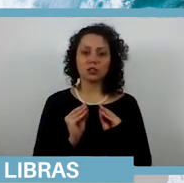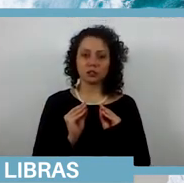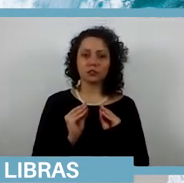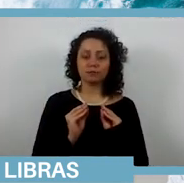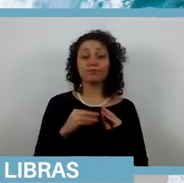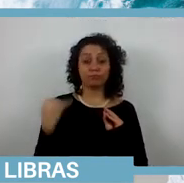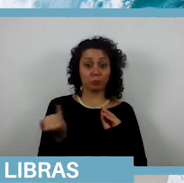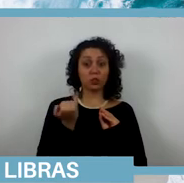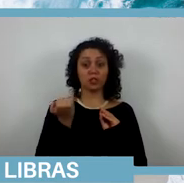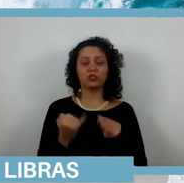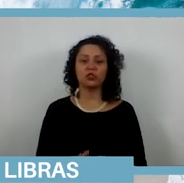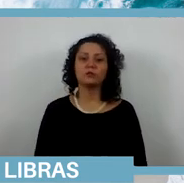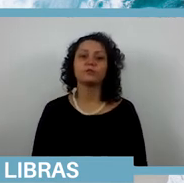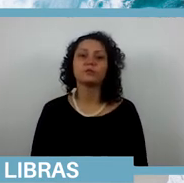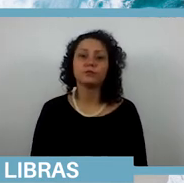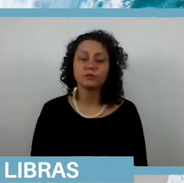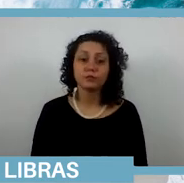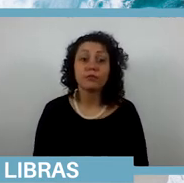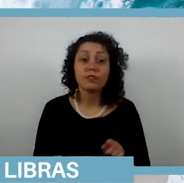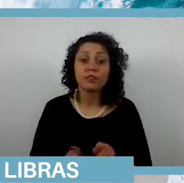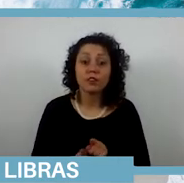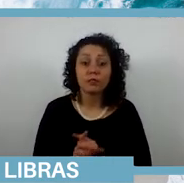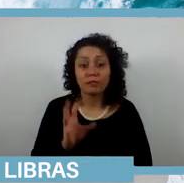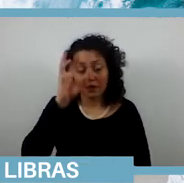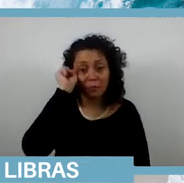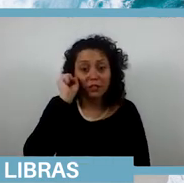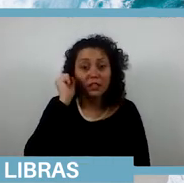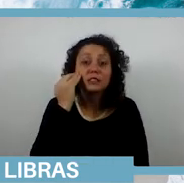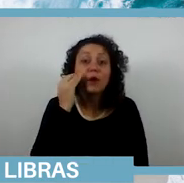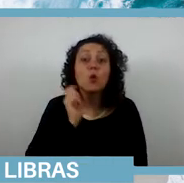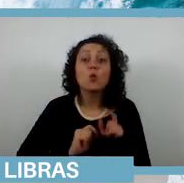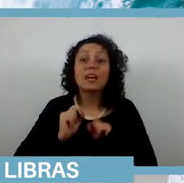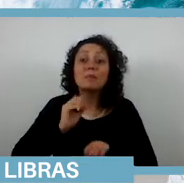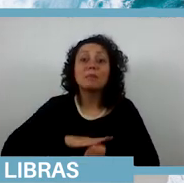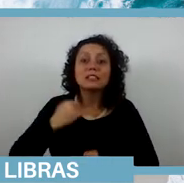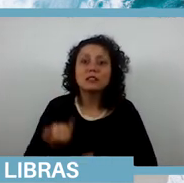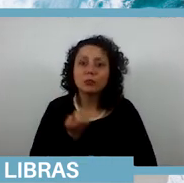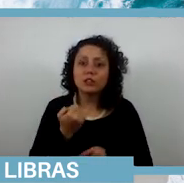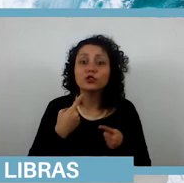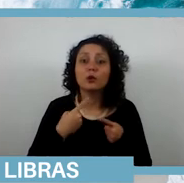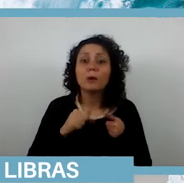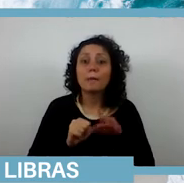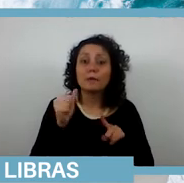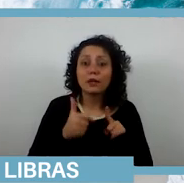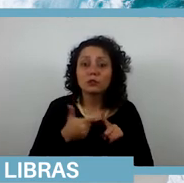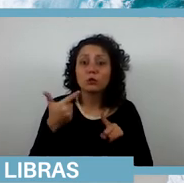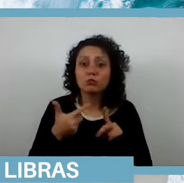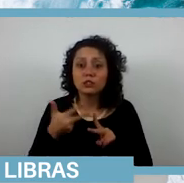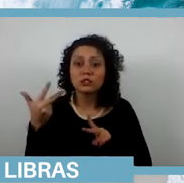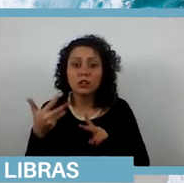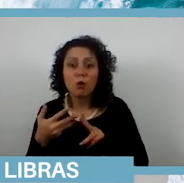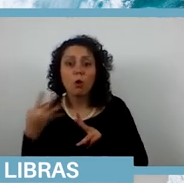resumir essa ideia né é aprender a priorizar as coisas então eu acho que